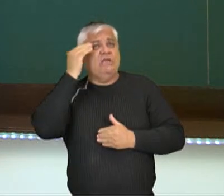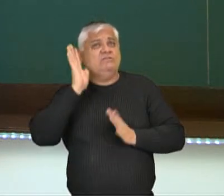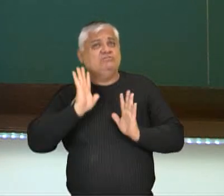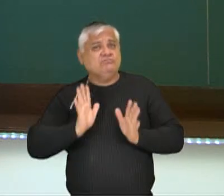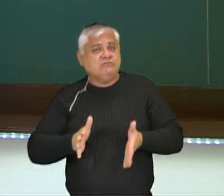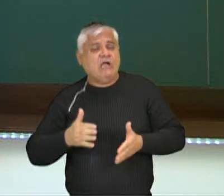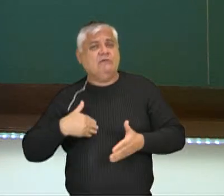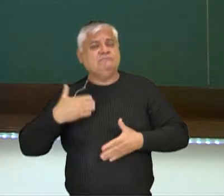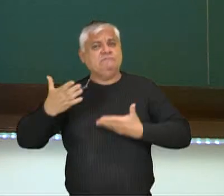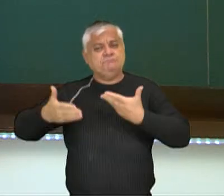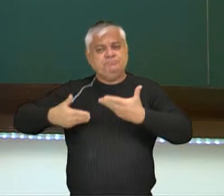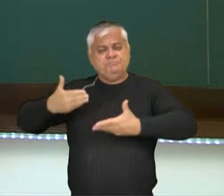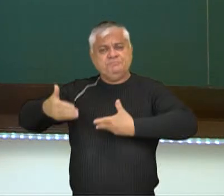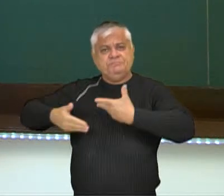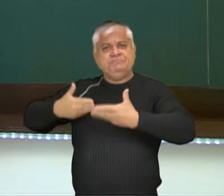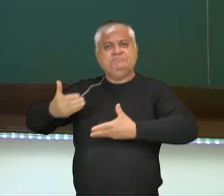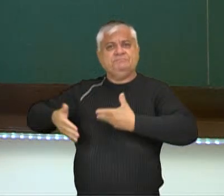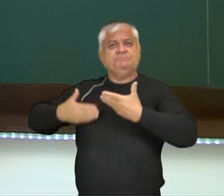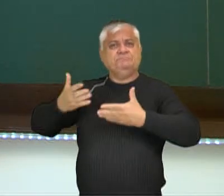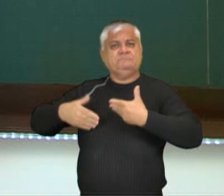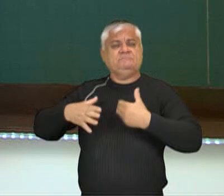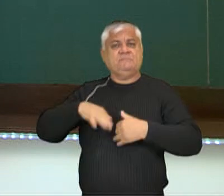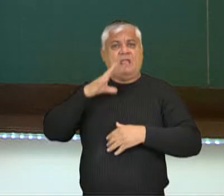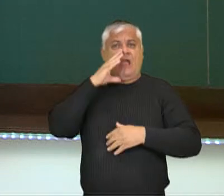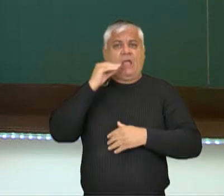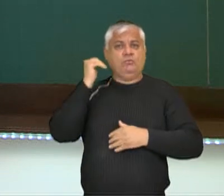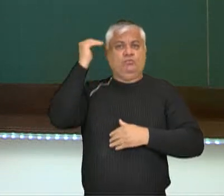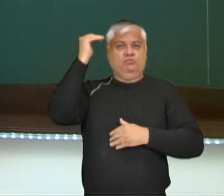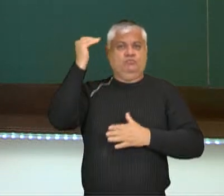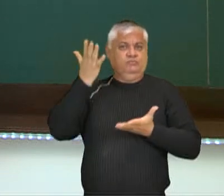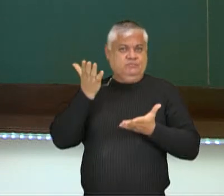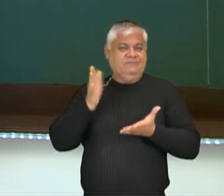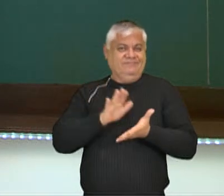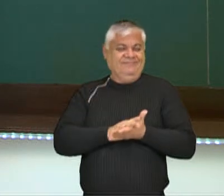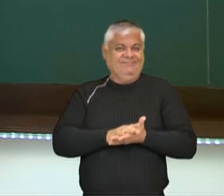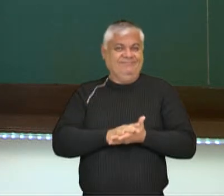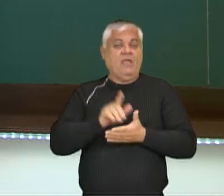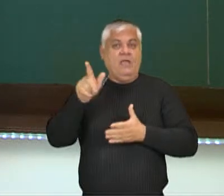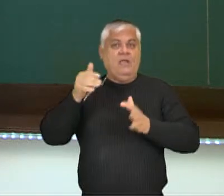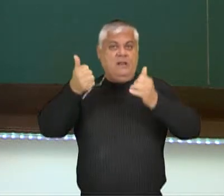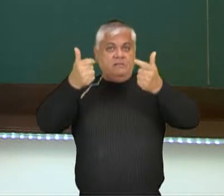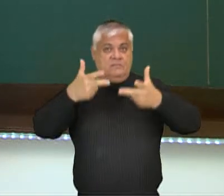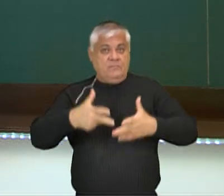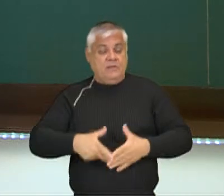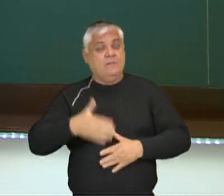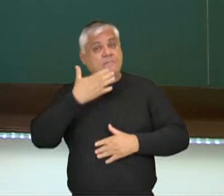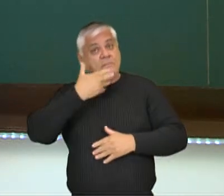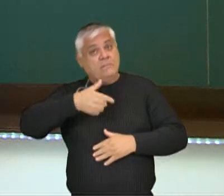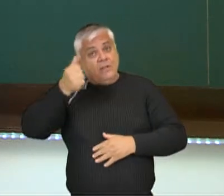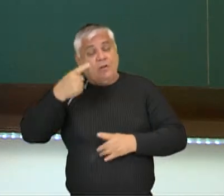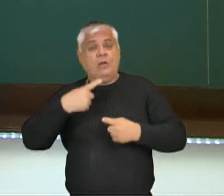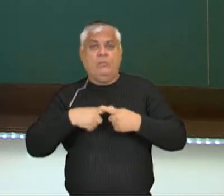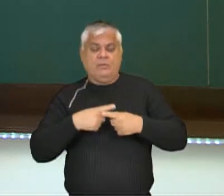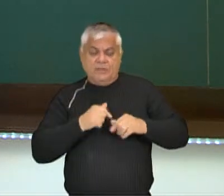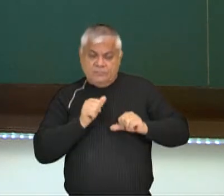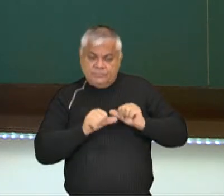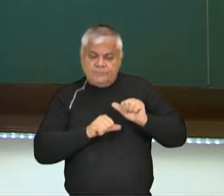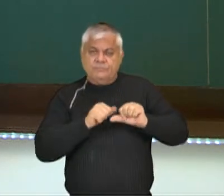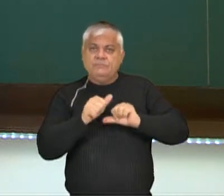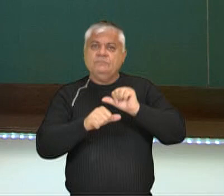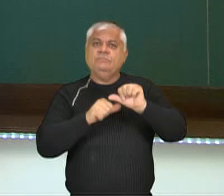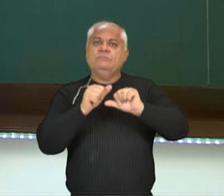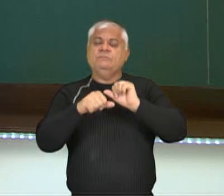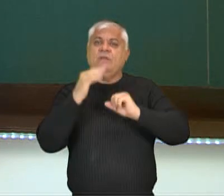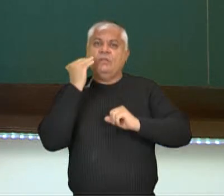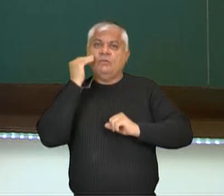fui tratada mais como uma adulta. Então aqui ela já está dizendo, né, que foi um pouco melhor, porque ela já estava se comportando e